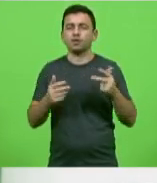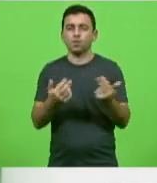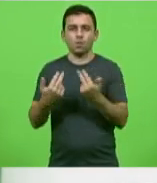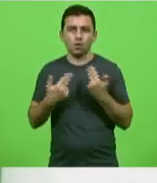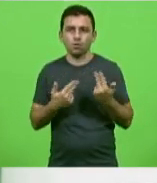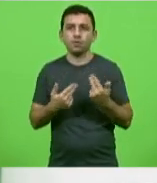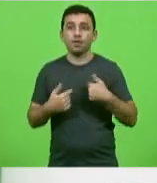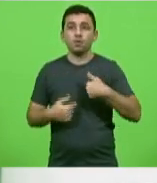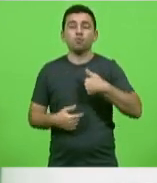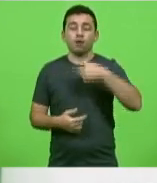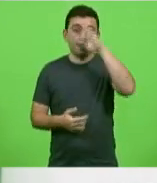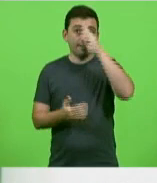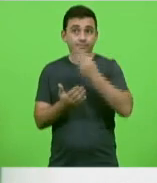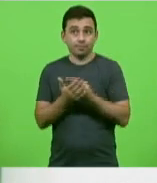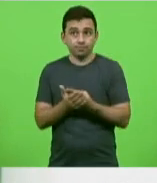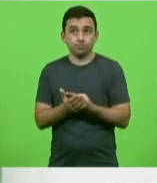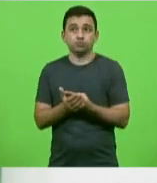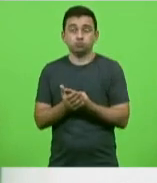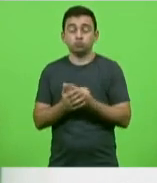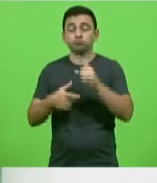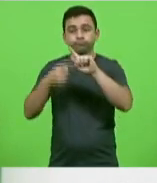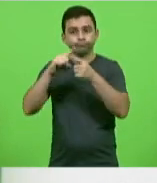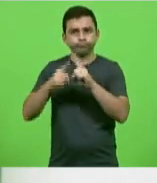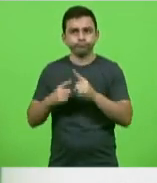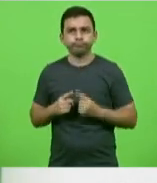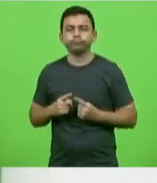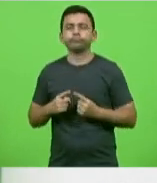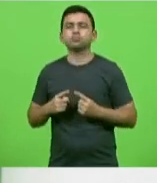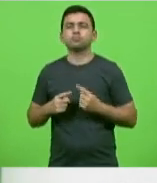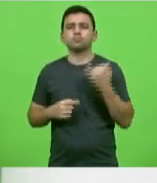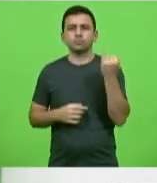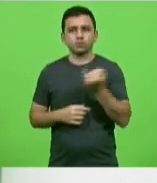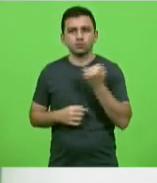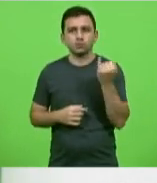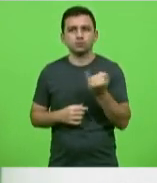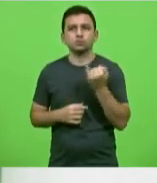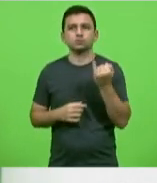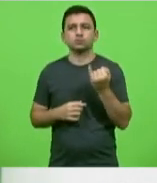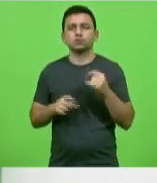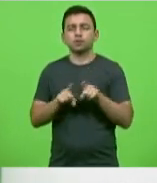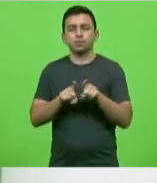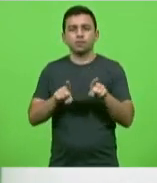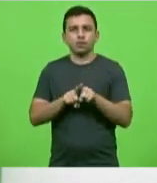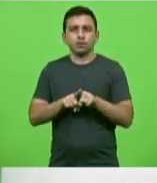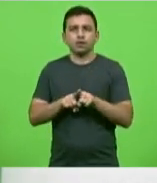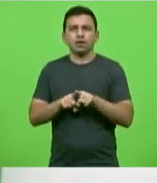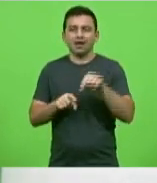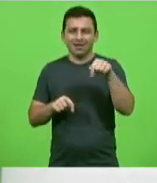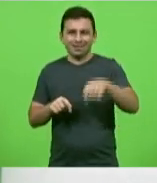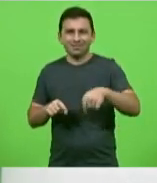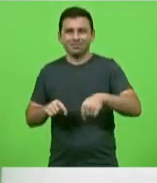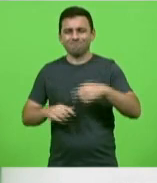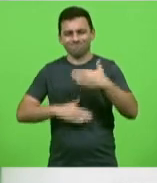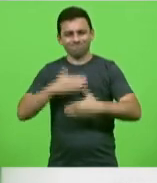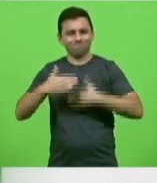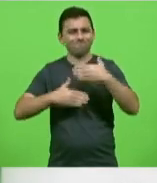no diálogo baseado em princípios virtuosos. Acredito num Estado